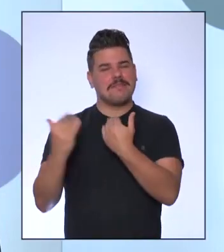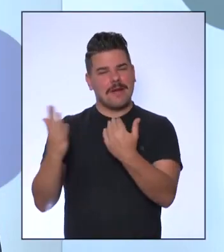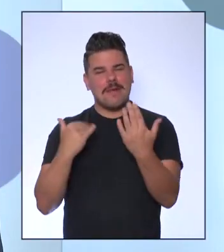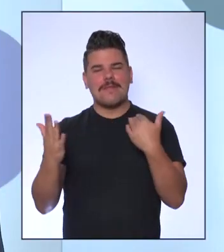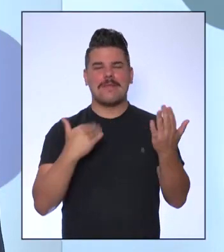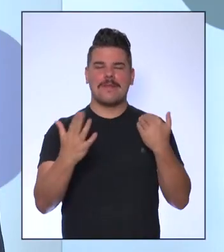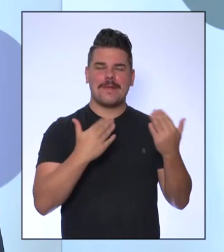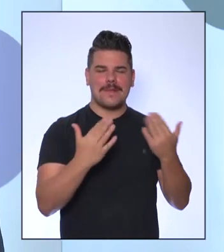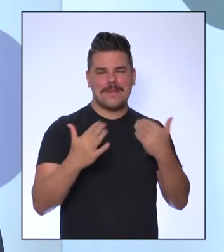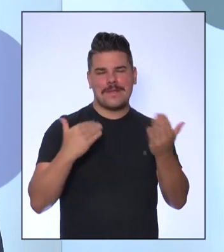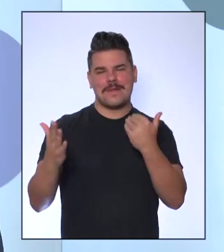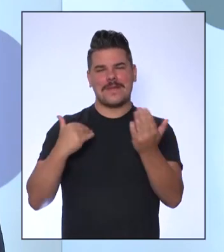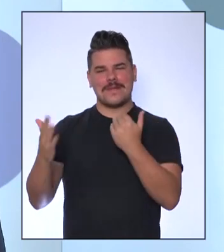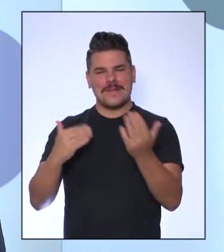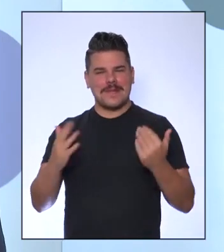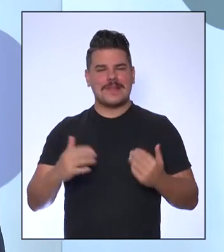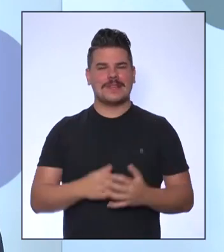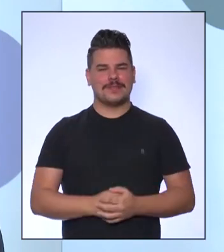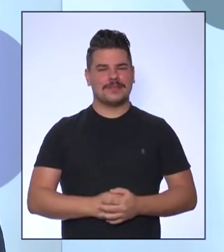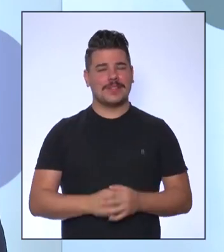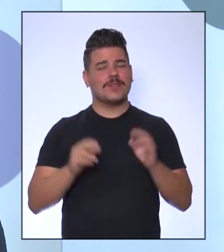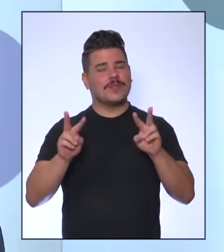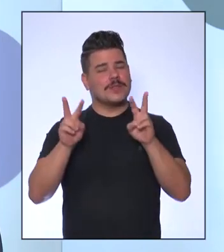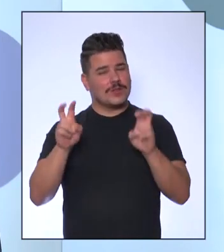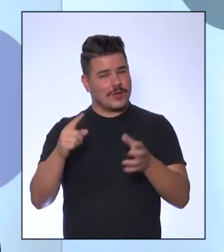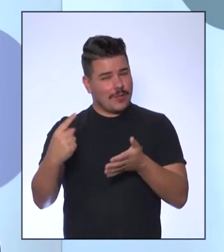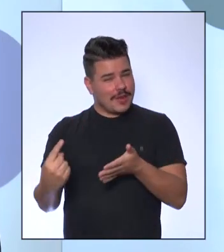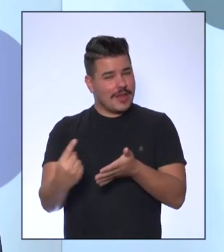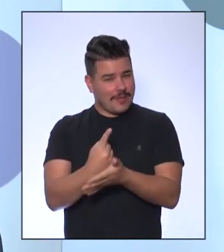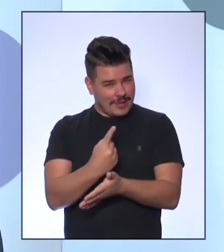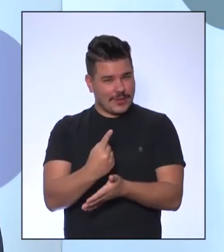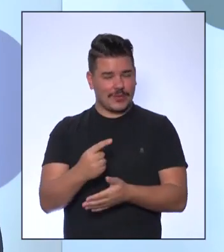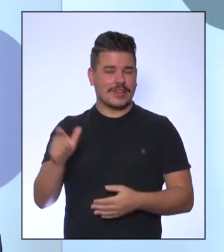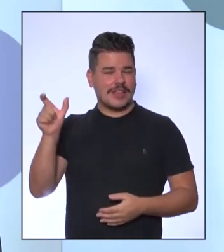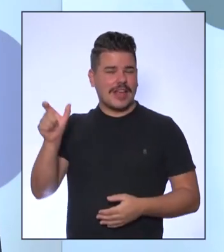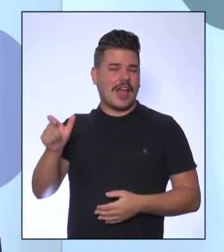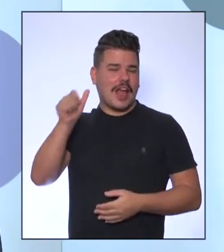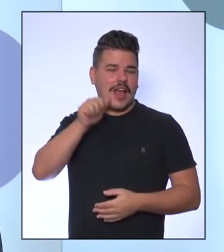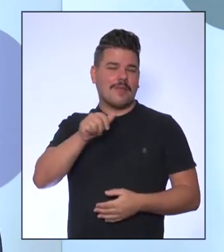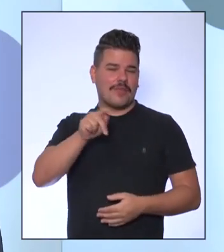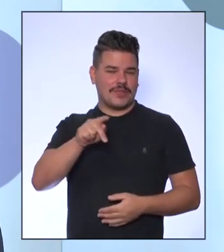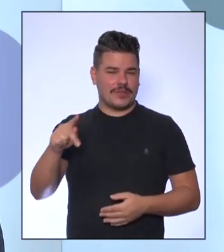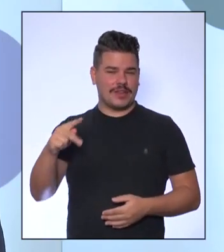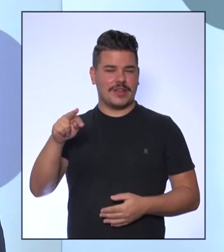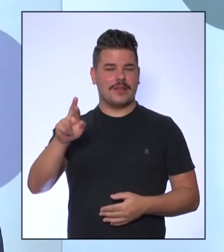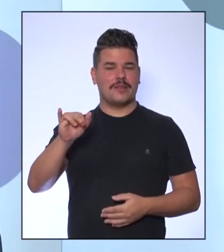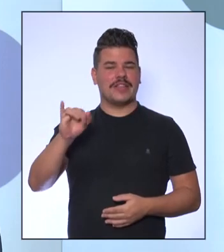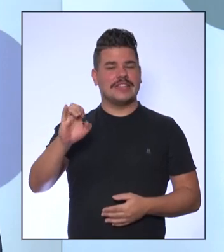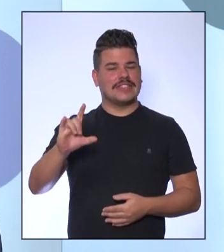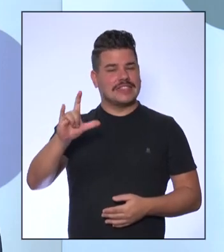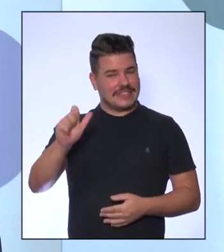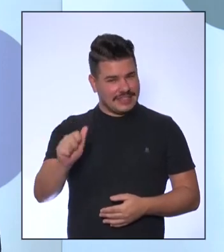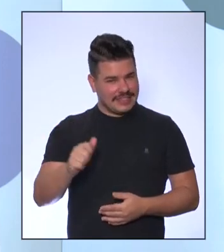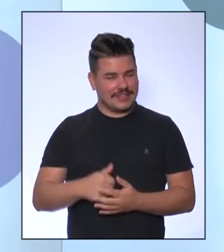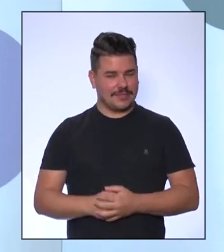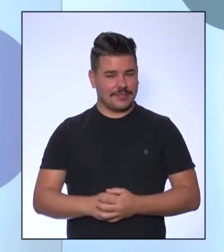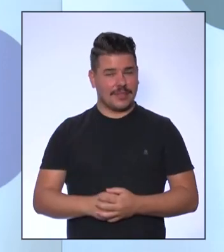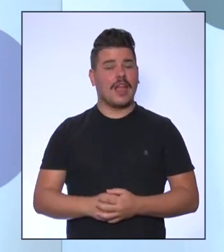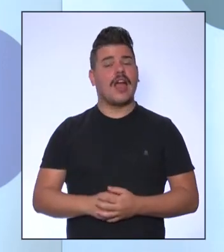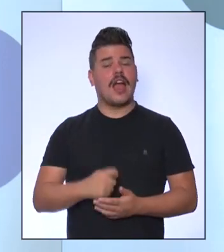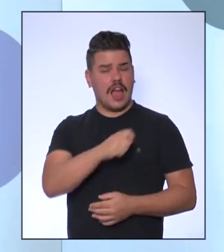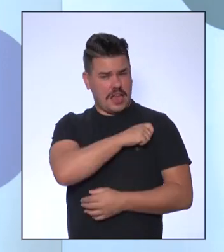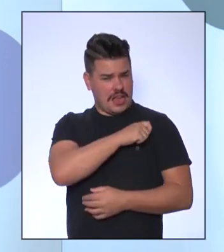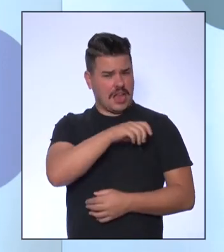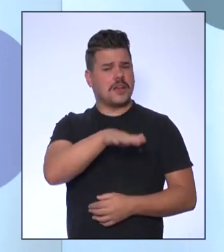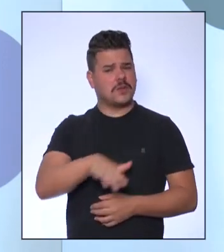aqui no chat. E em relação à pergunta anterior da professora Priscila, muitos alunos afirmaram que conhecem